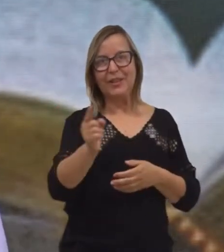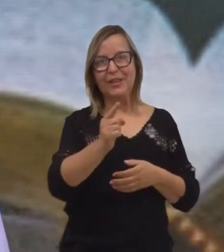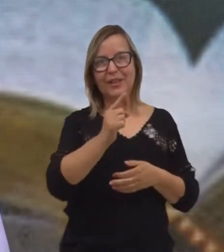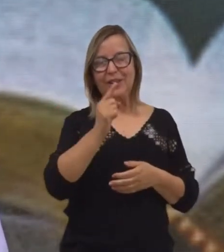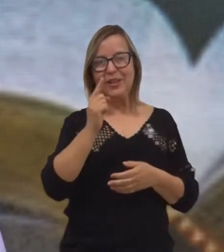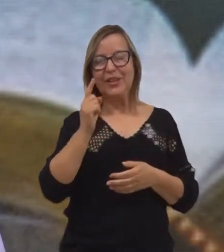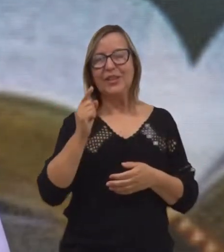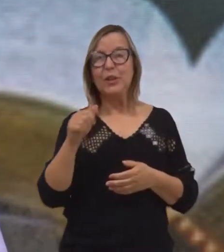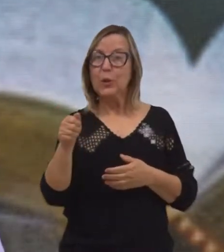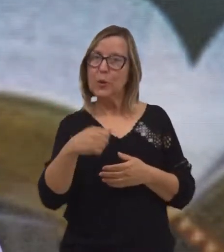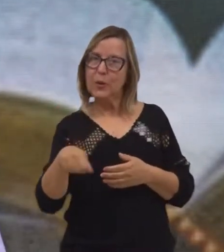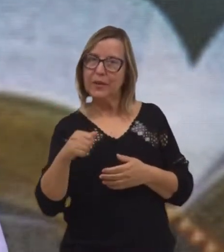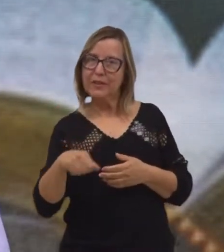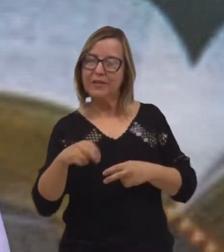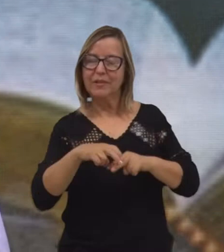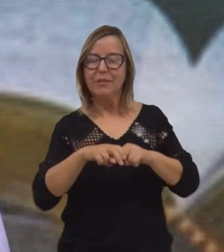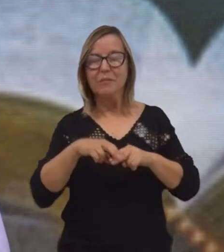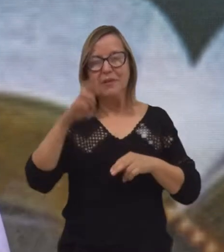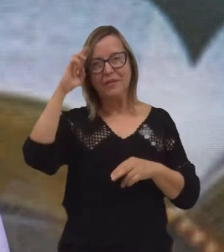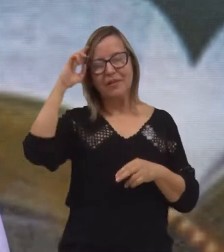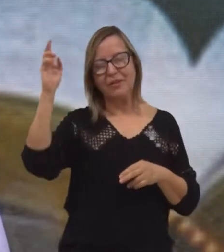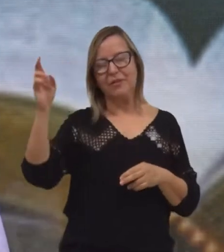pensarmos que um servo,